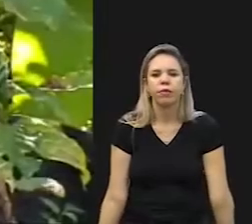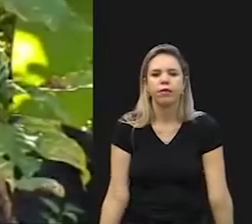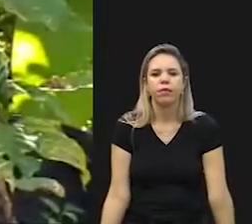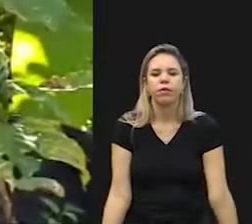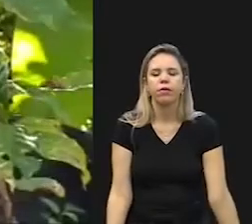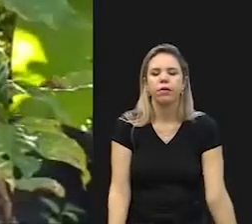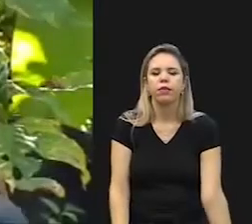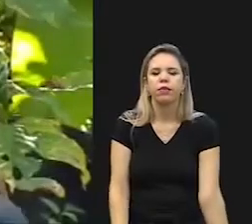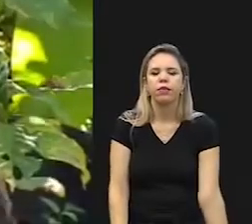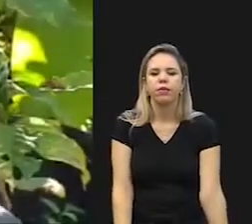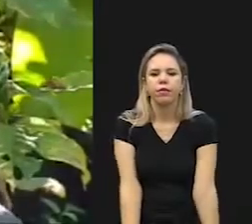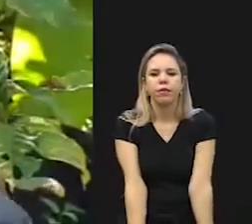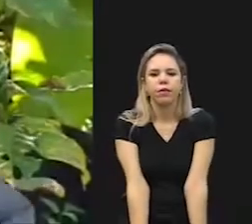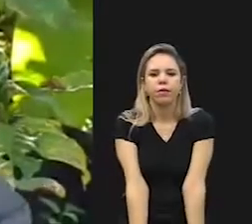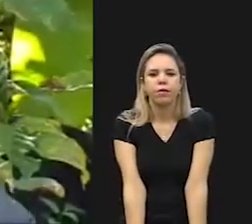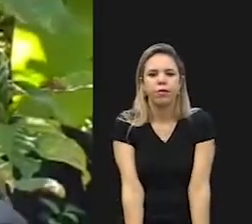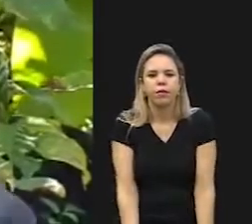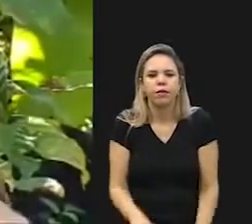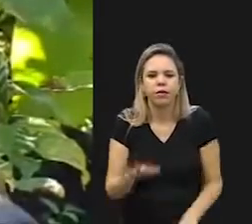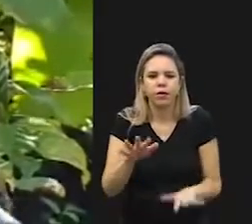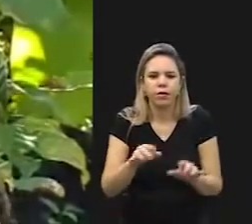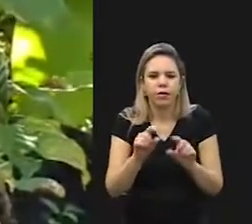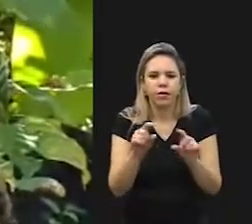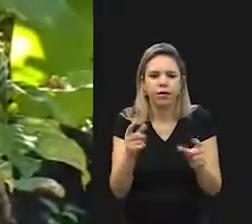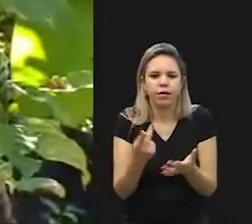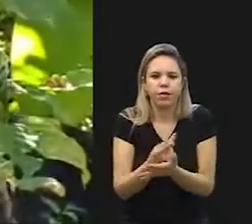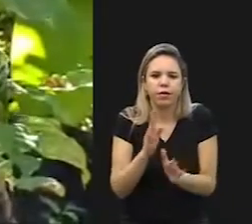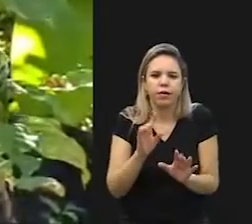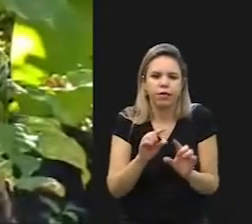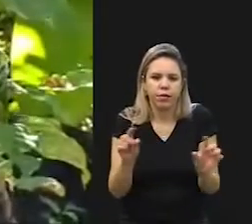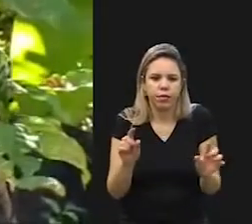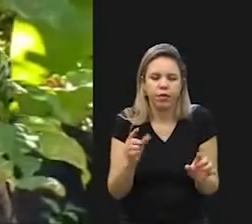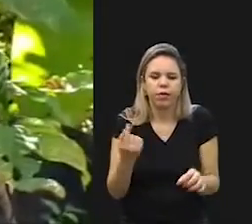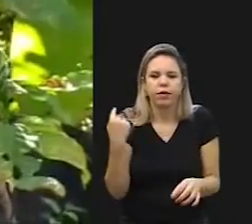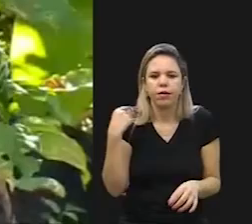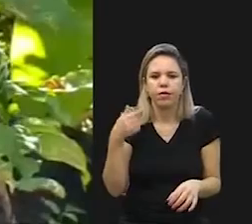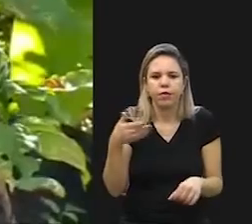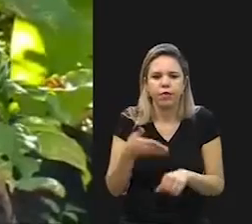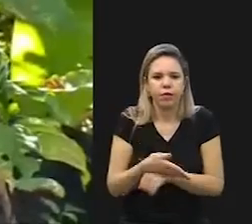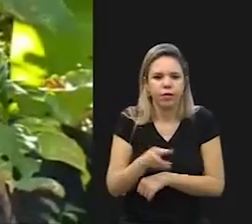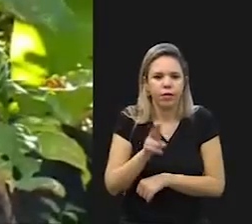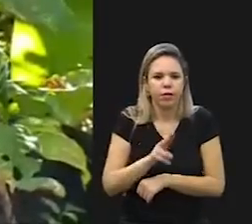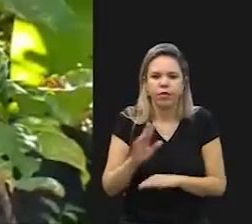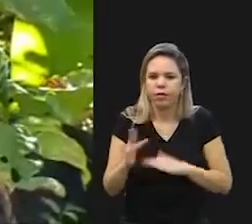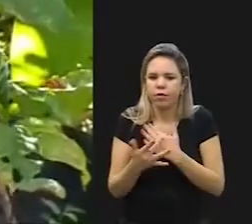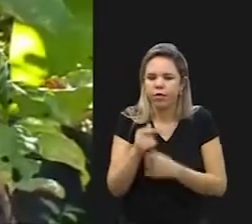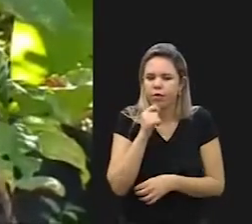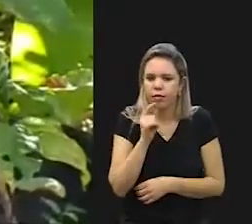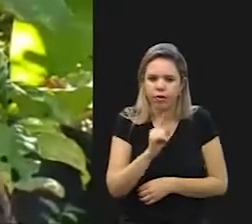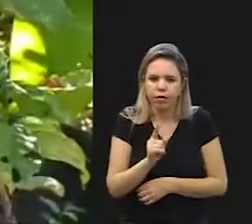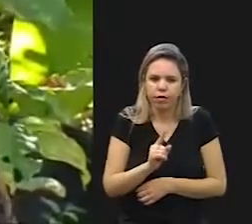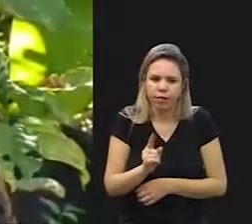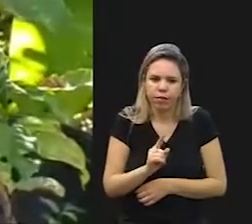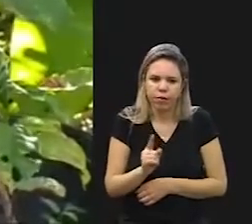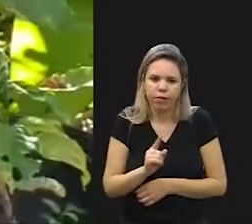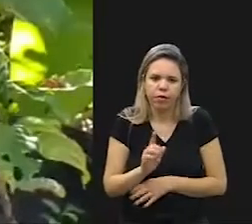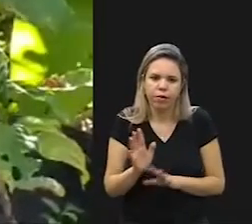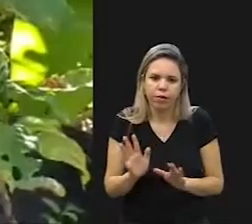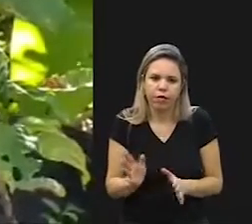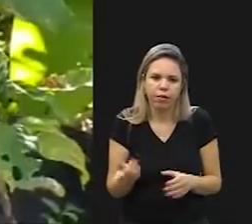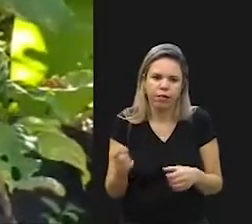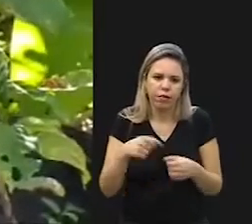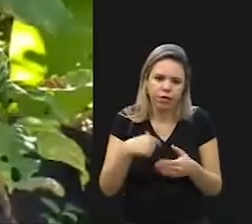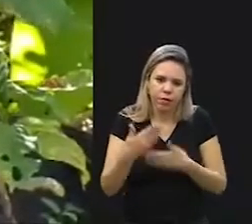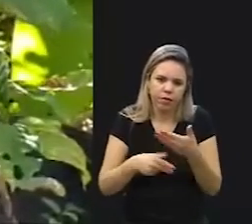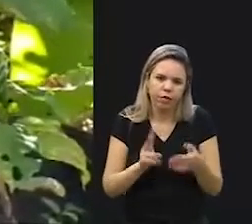Eu posso deixar para vocês, porque eu posso até ter me enganado em alguma coisa. É, ultimamente eu não estou usando redes sociais, tá? Mas